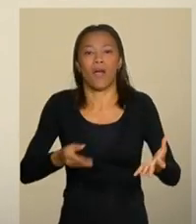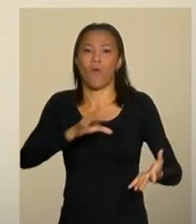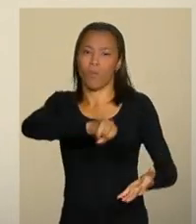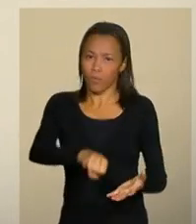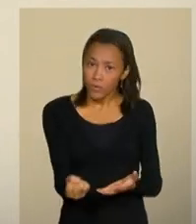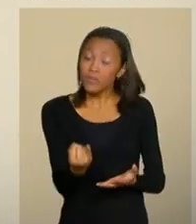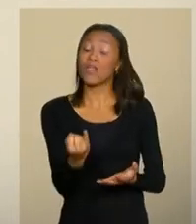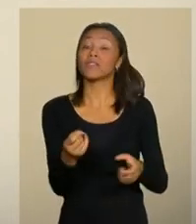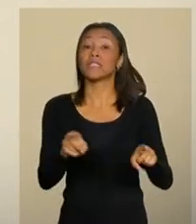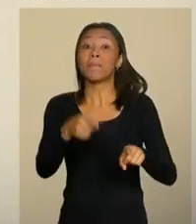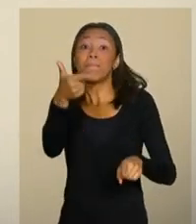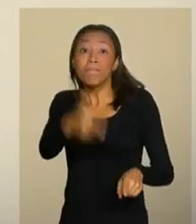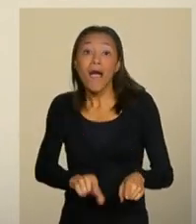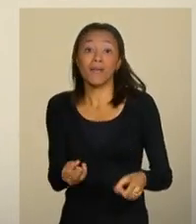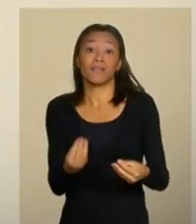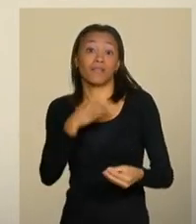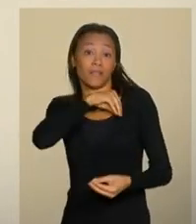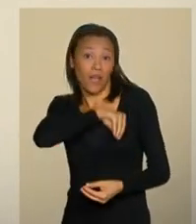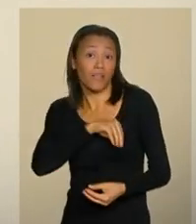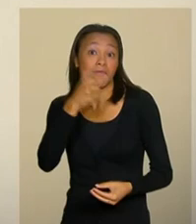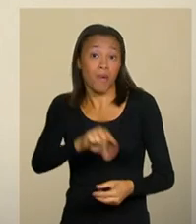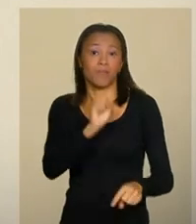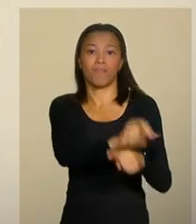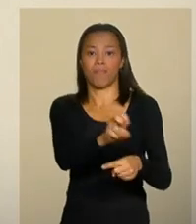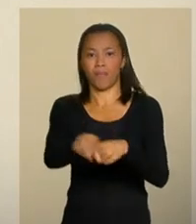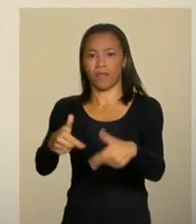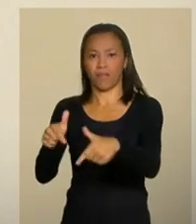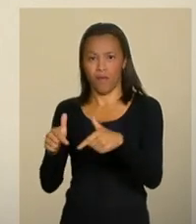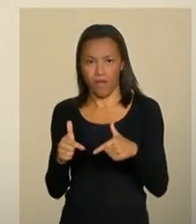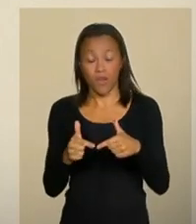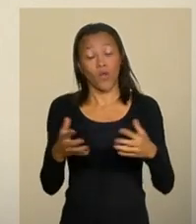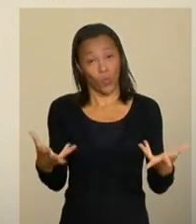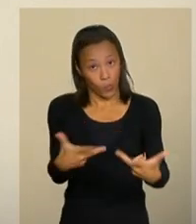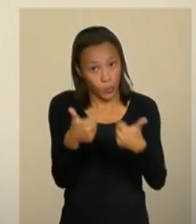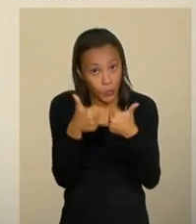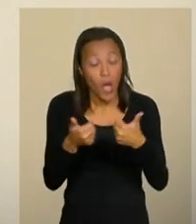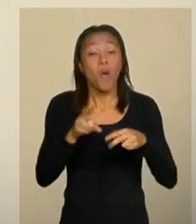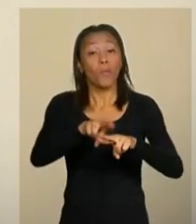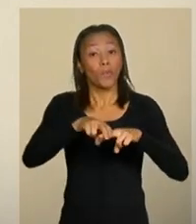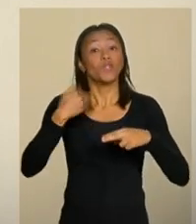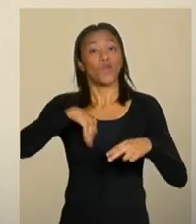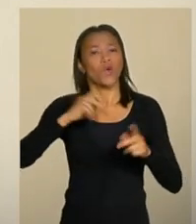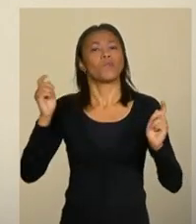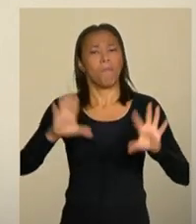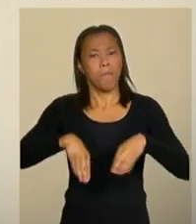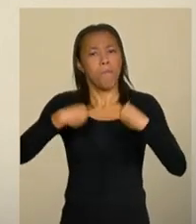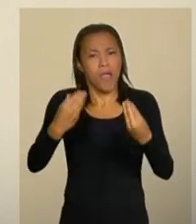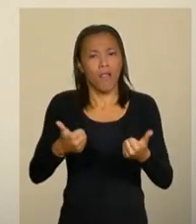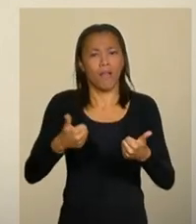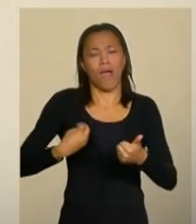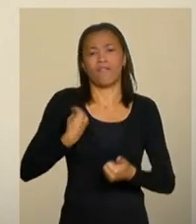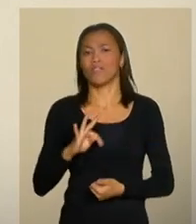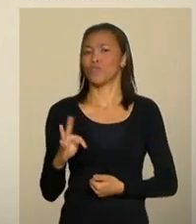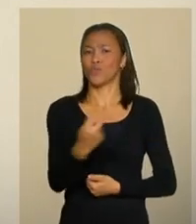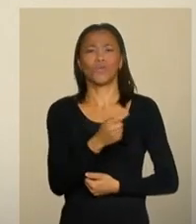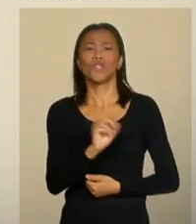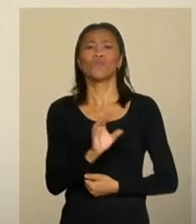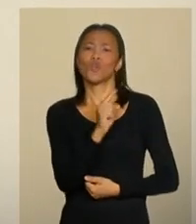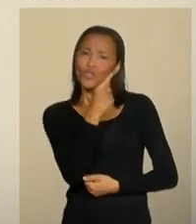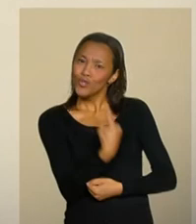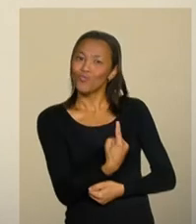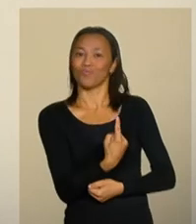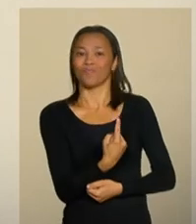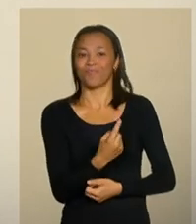oportunidades mais renda e empregos de qualidade com isso nós podemos melhorar a vida de todos não apenas a do